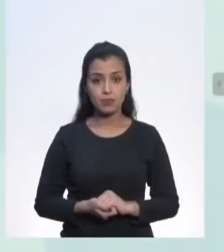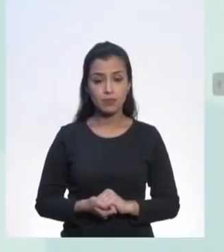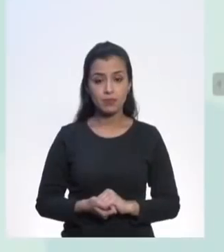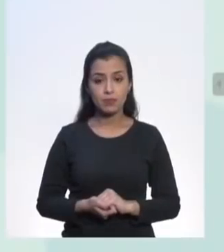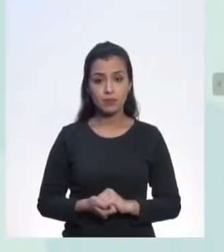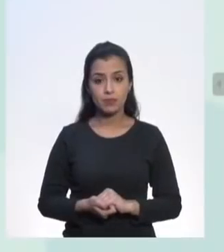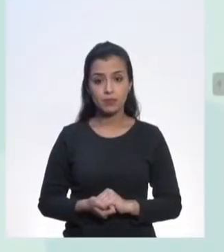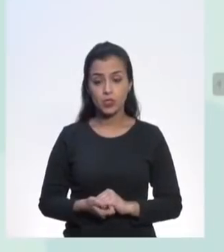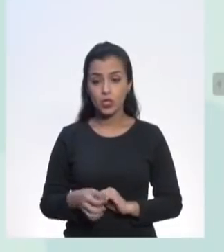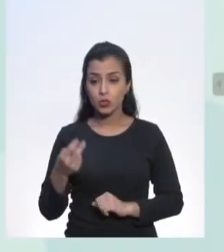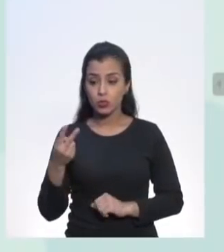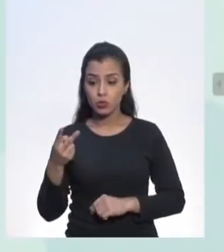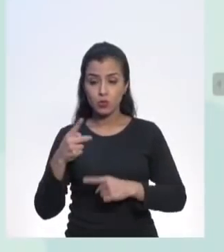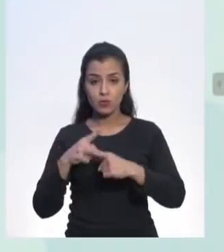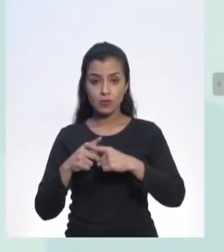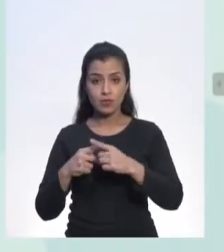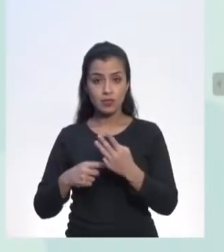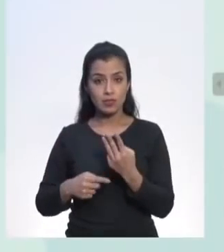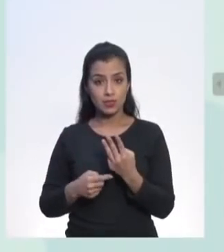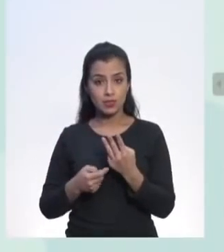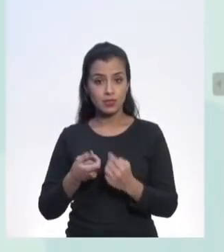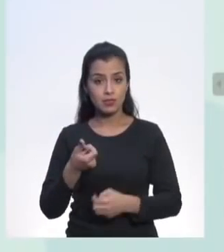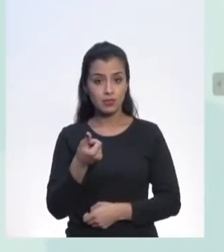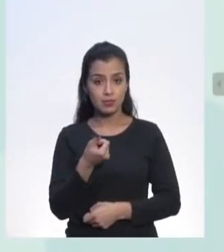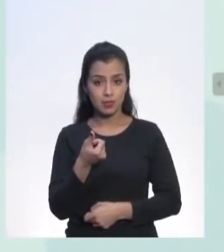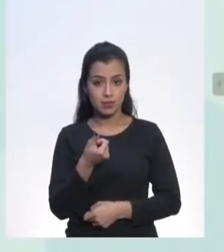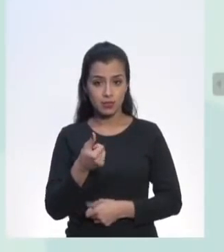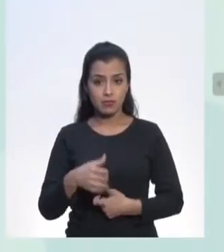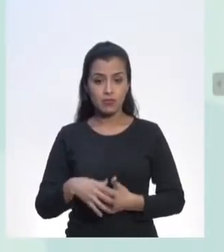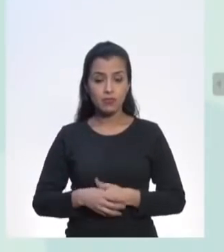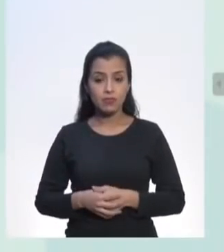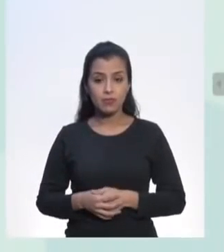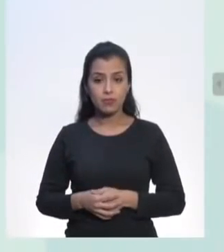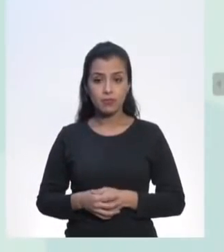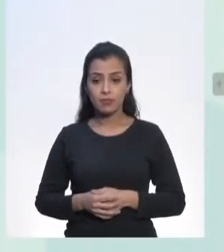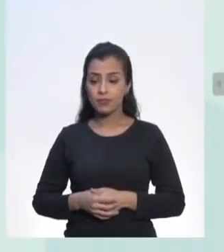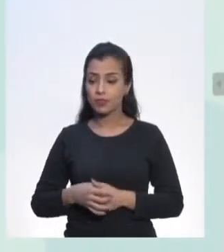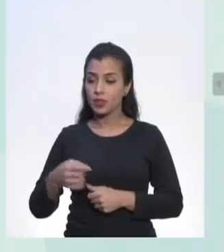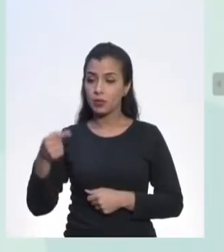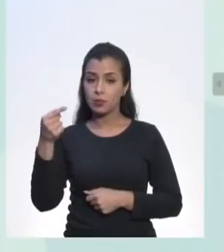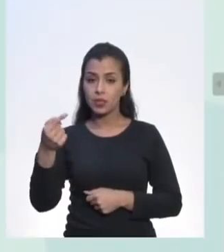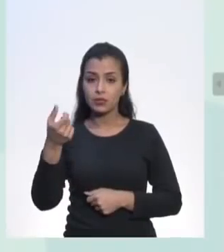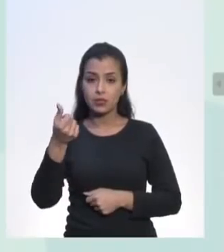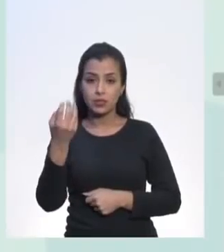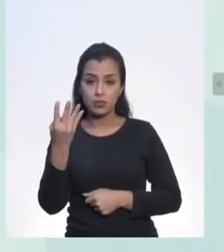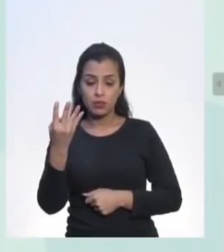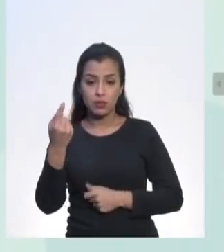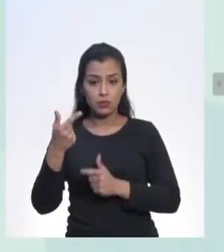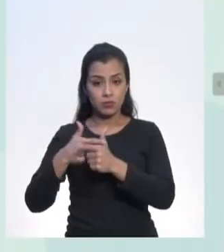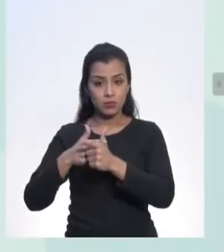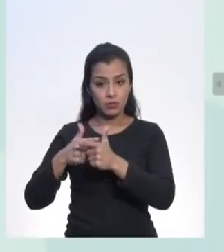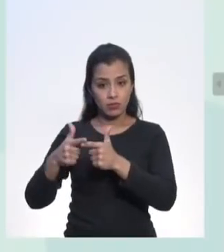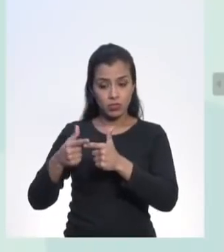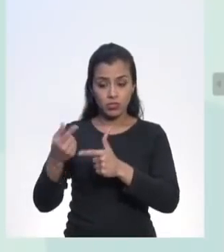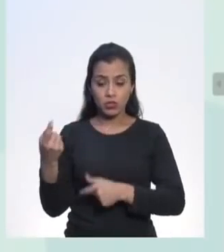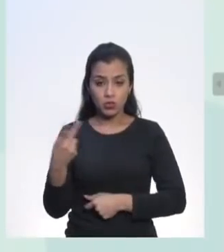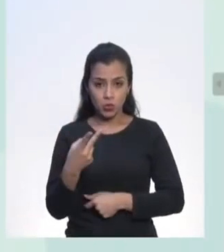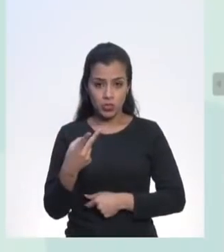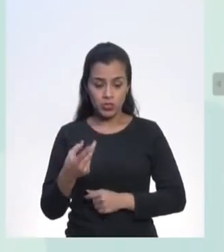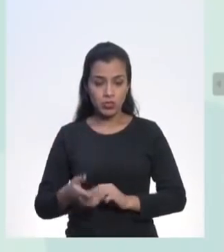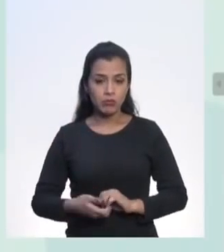vezes 3, 6. E aqui, menos 64 sobre 4 vezes 3,